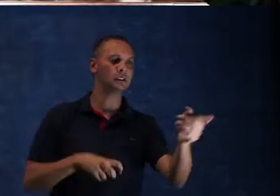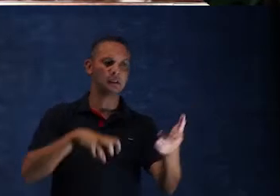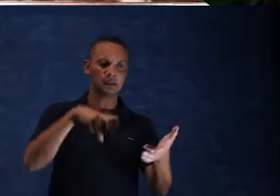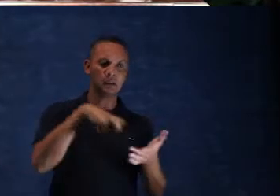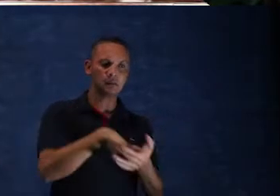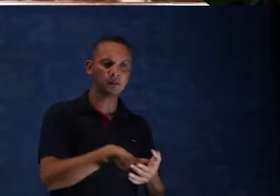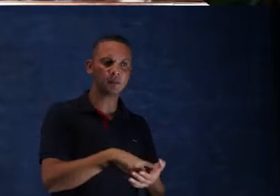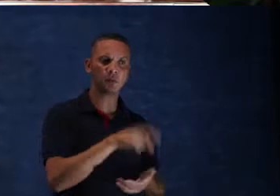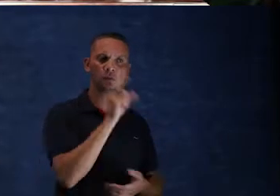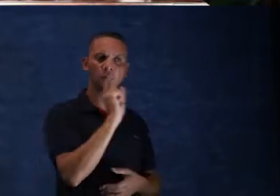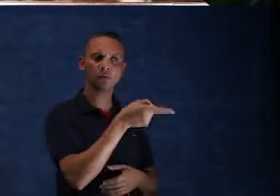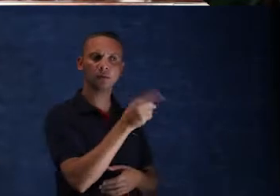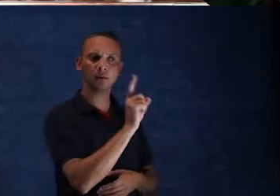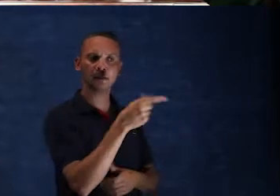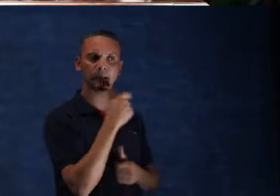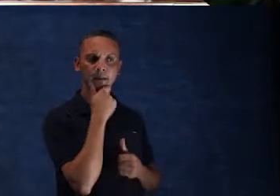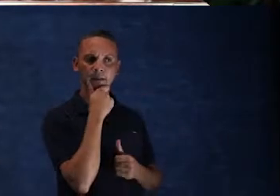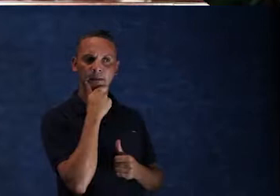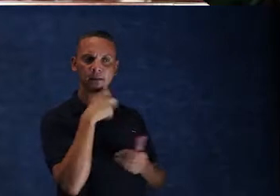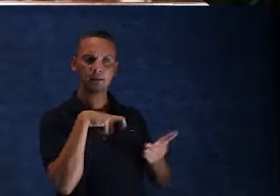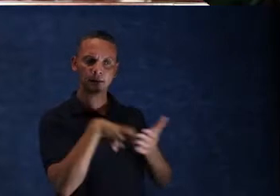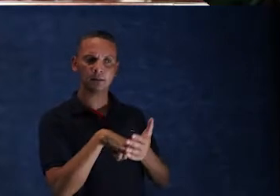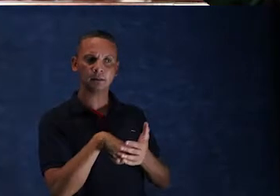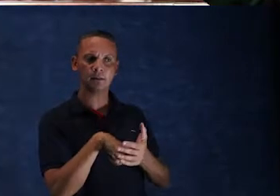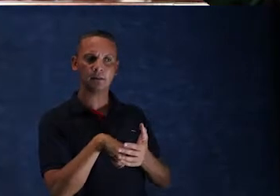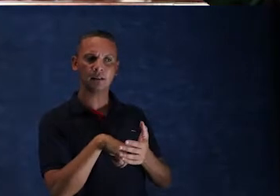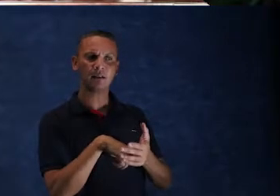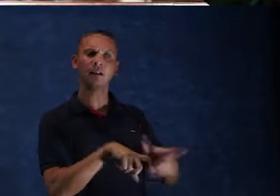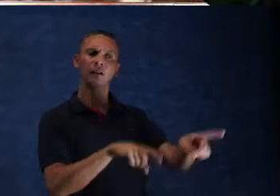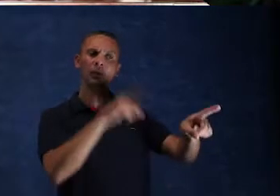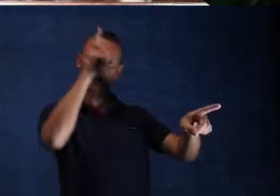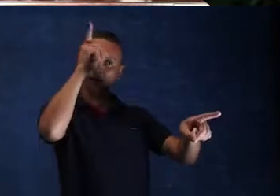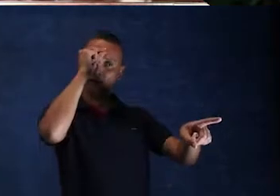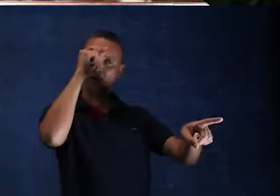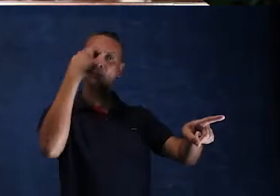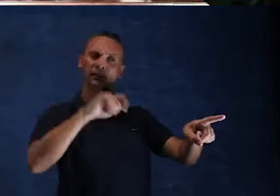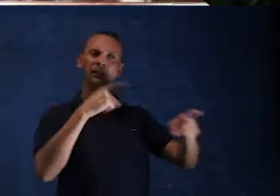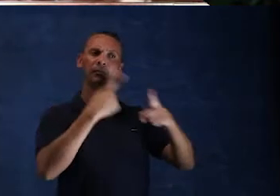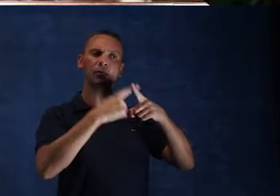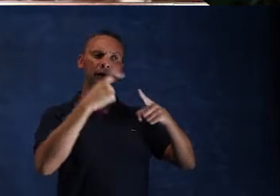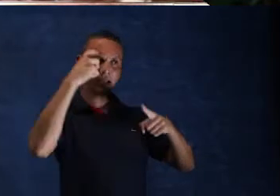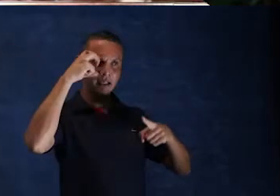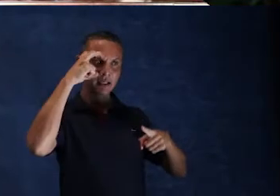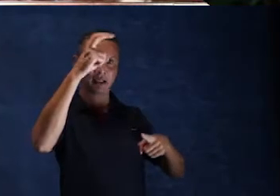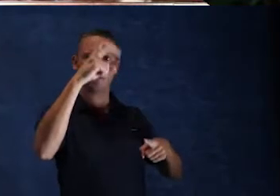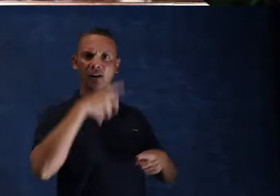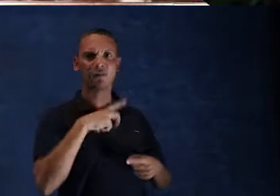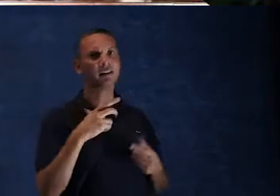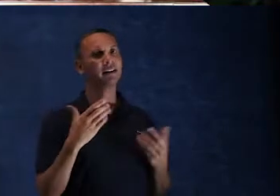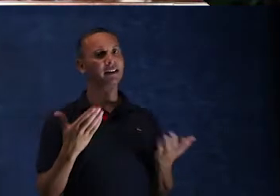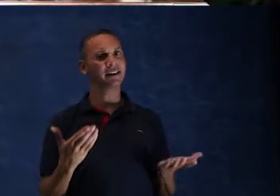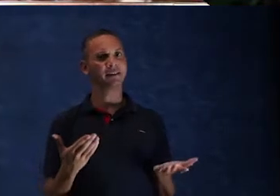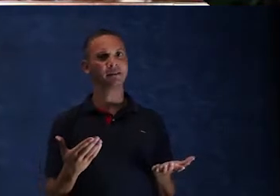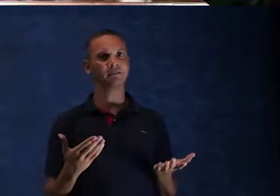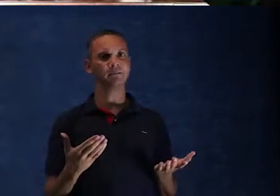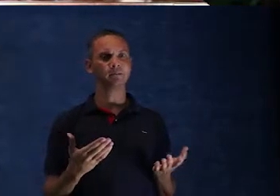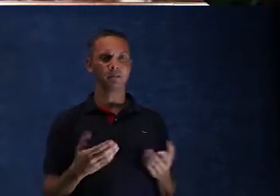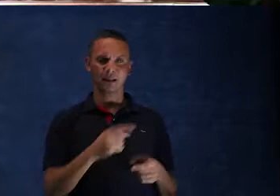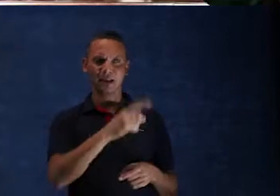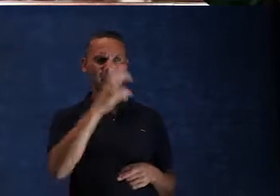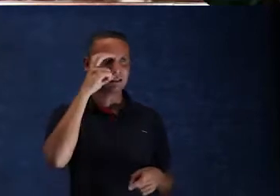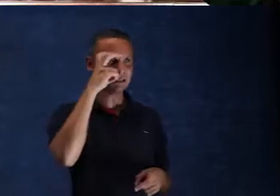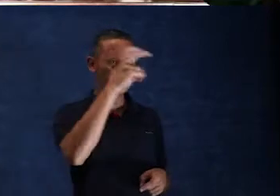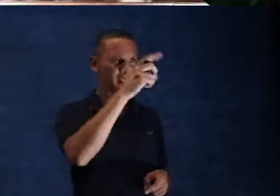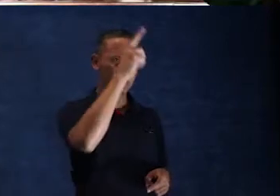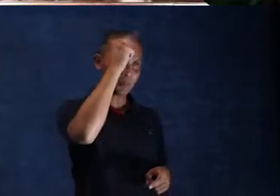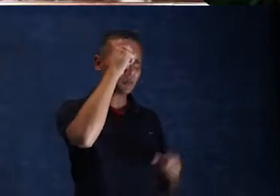o bandido não seja culpado. Ele é tão genial, lembra do Ripley? Né? Ele é tão genial que a gente quer que ele